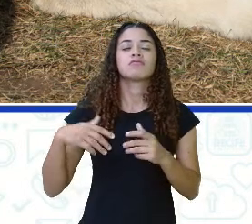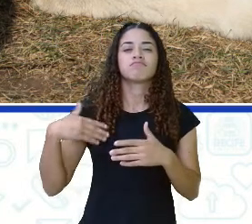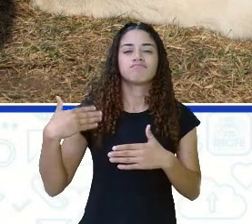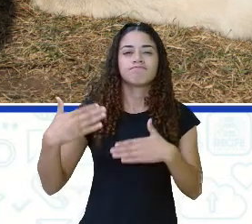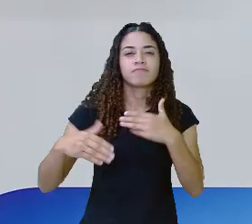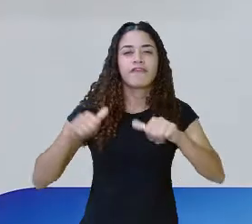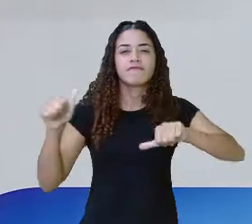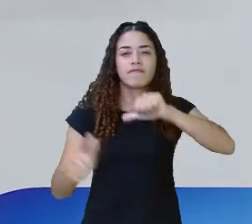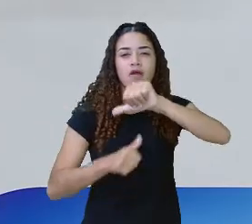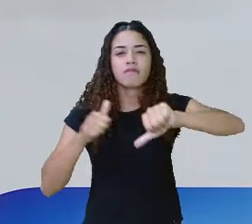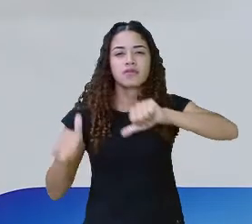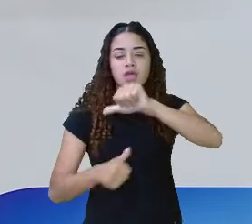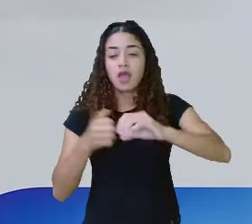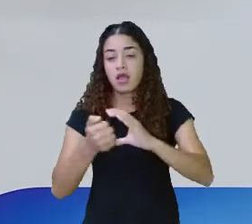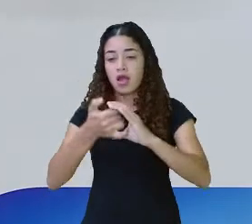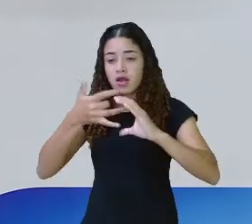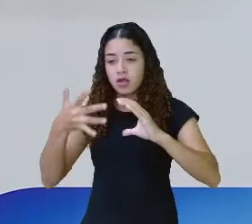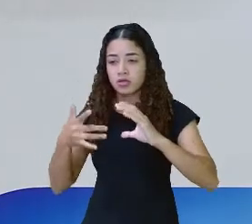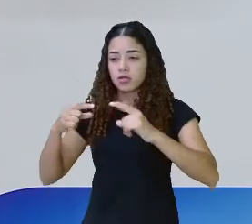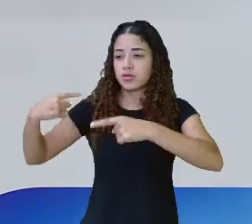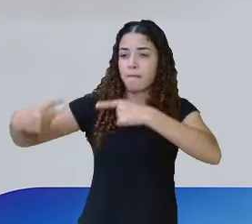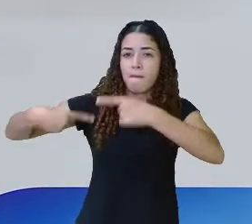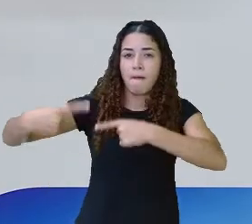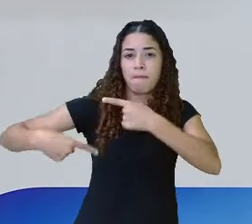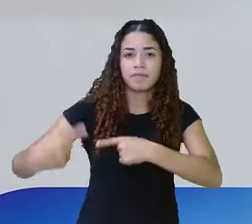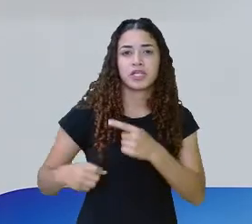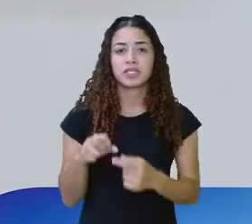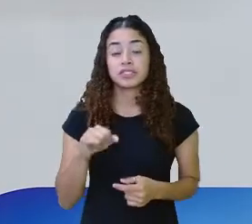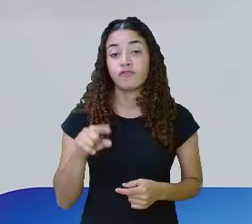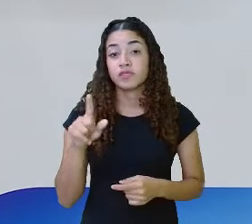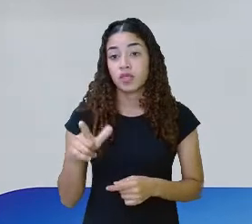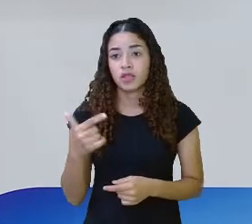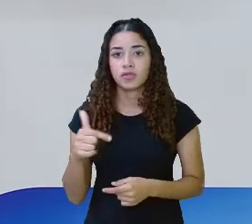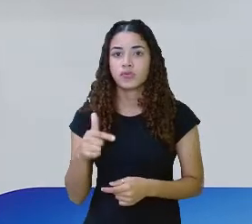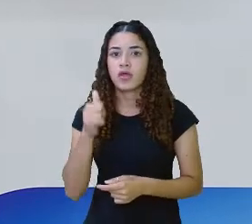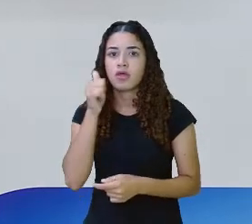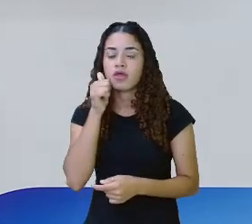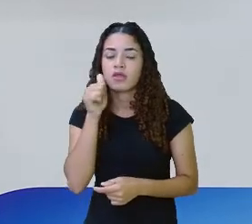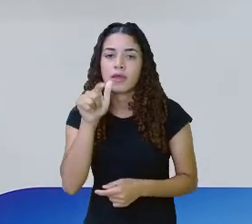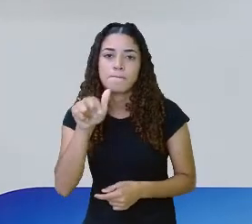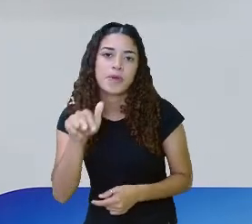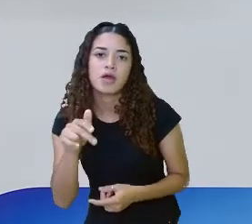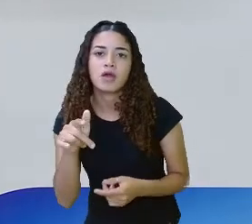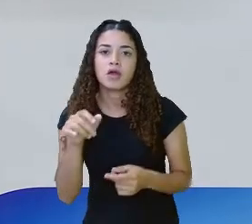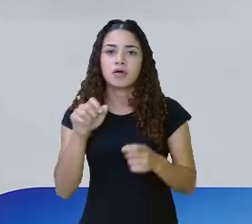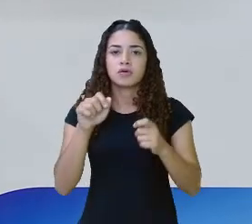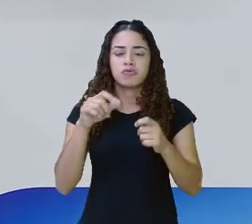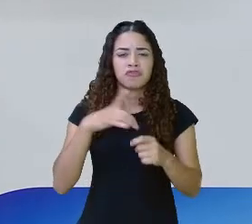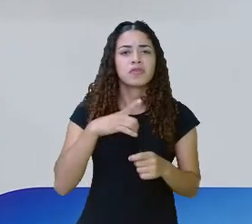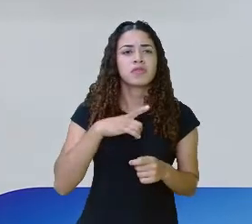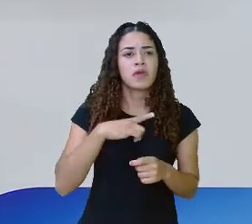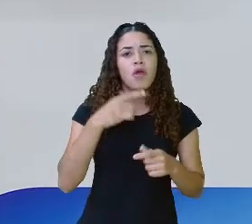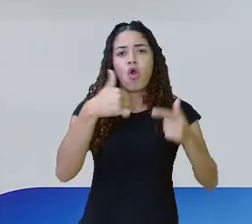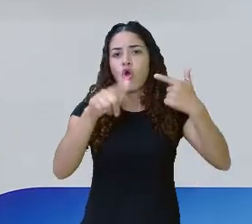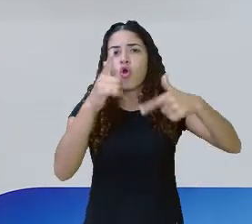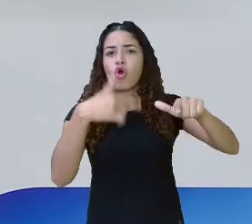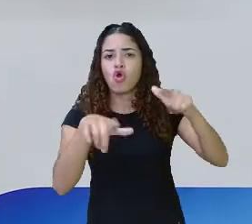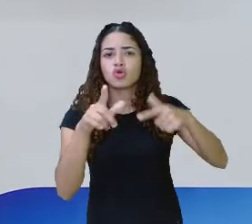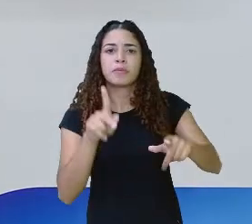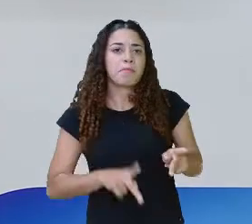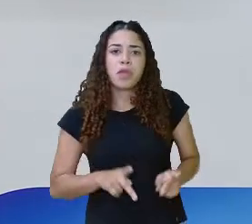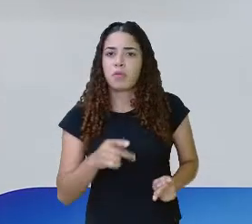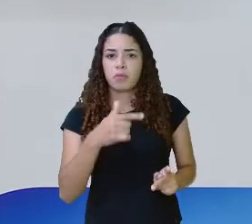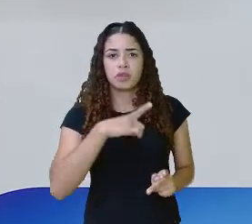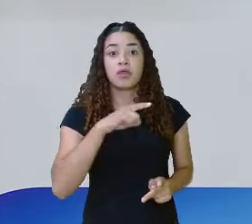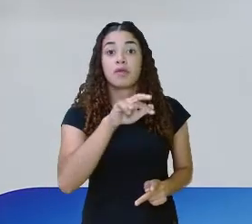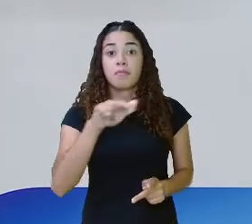Sabe os irmãos de vocês? Se você não tem irmão, mas você tem primos que têm irmãos, vocês podem ver as características